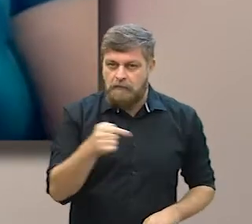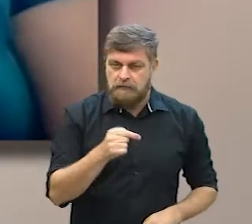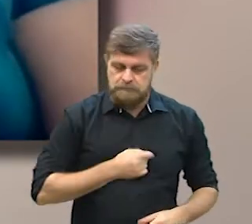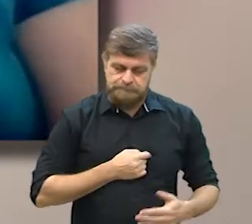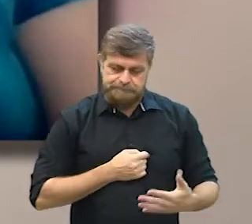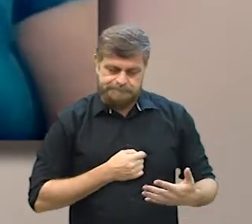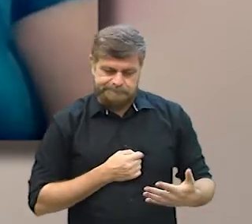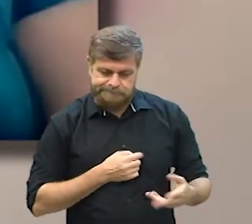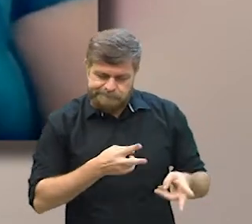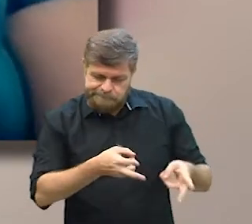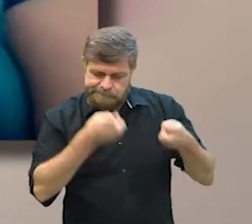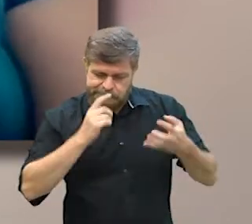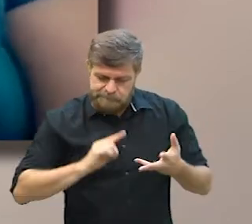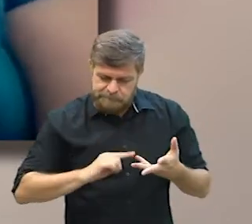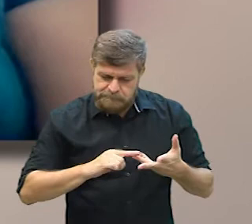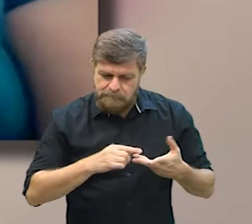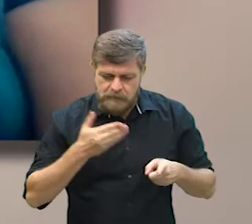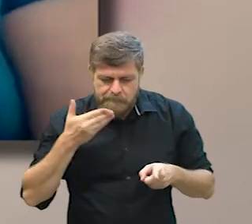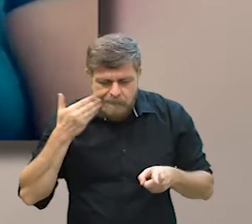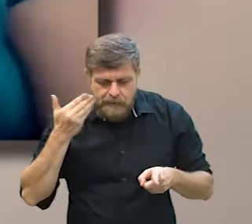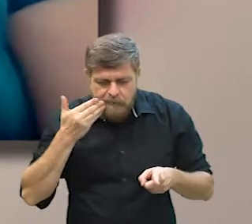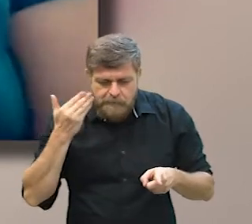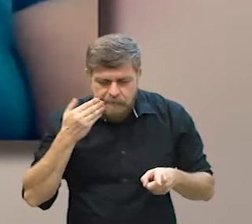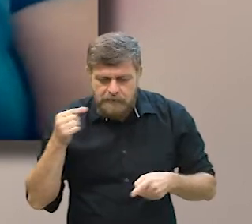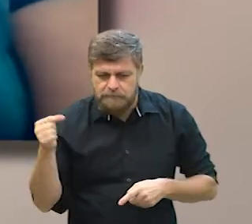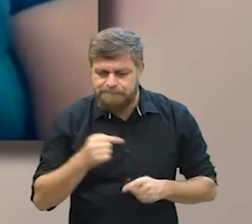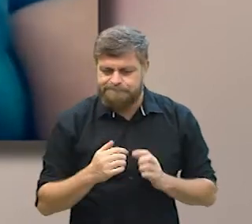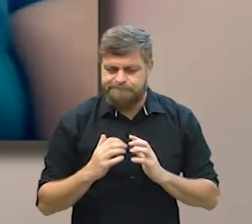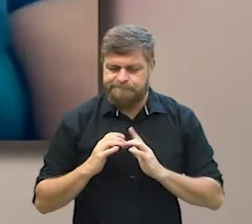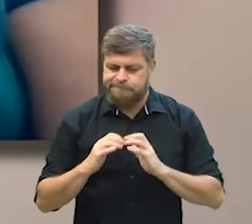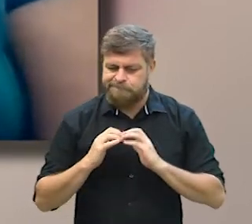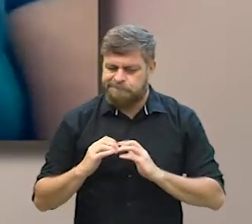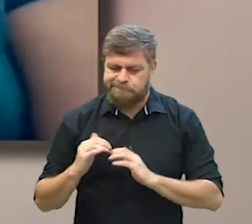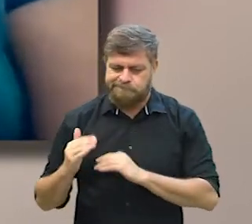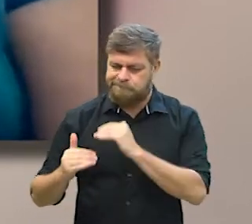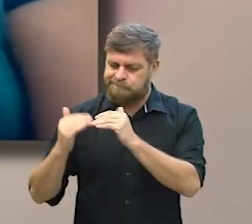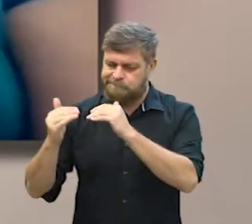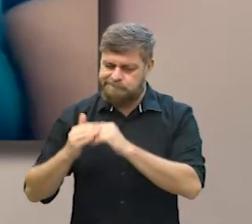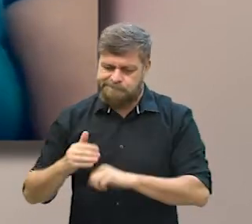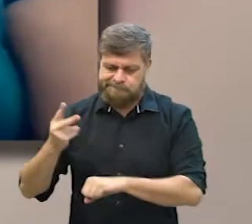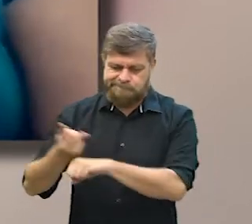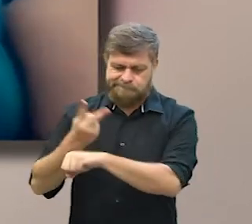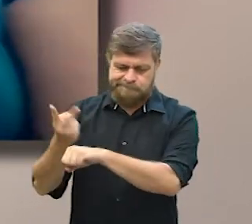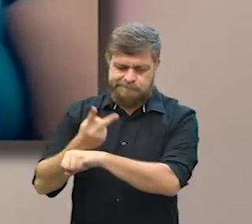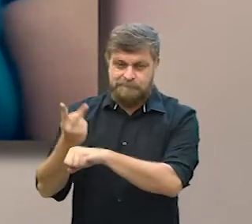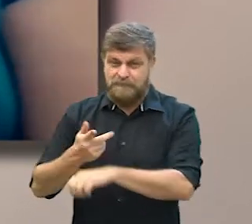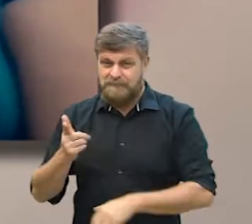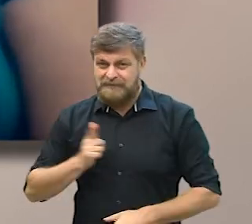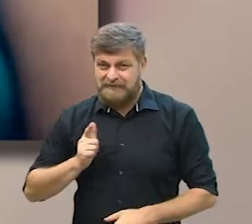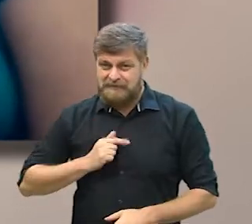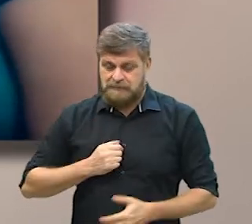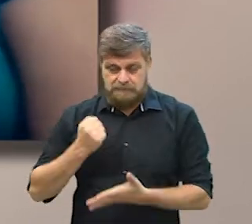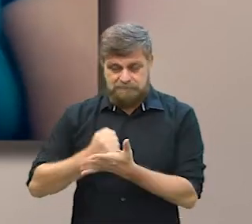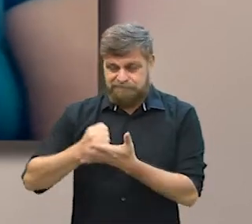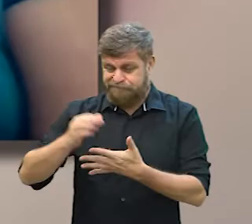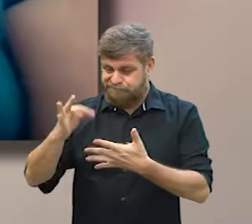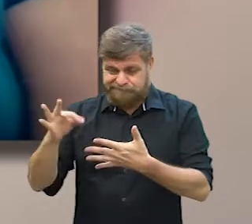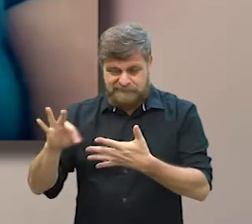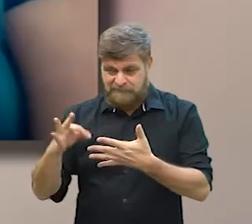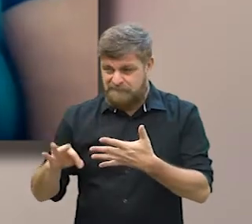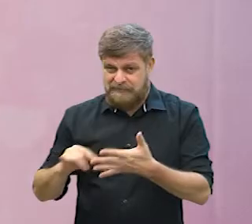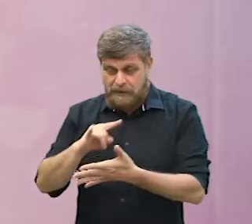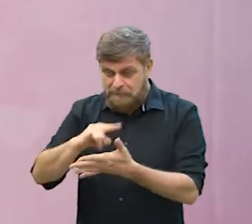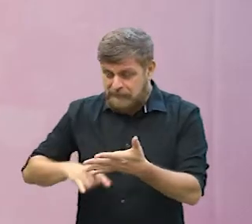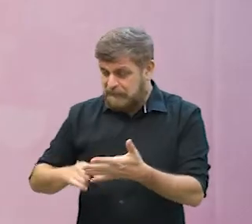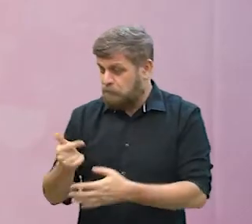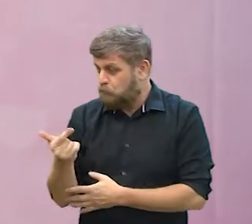consegue pensar alguns comportamentos que não está dentro do desenvolvimento típico, né? Até às vezes sem aplicar protocolo